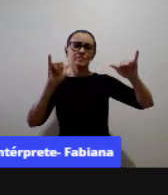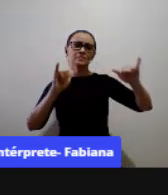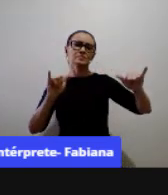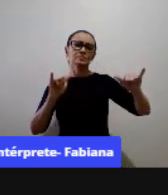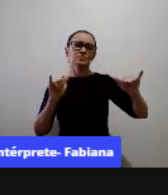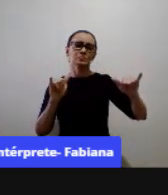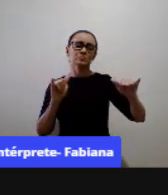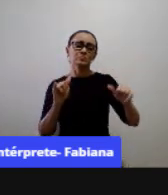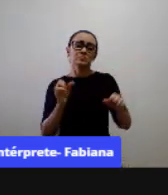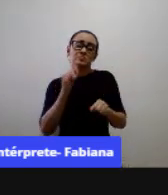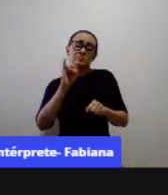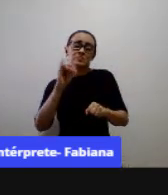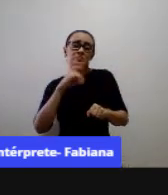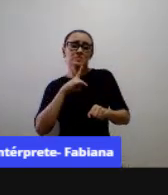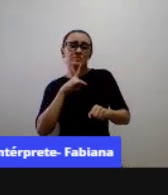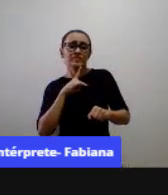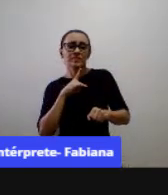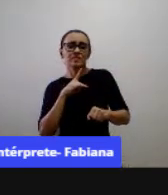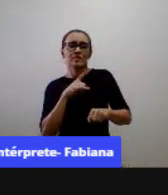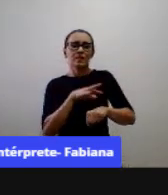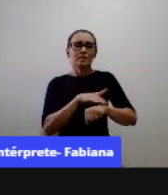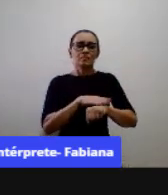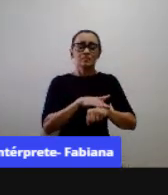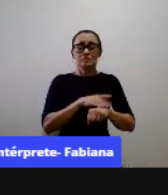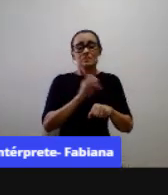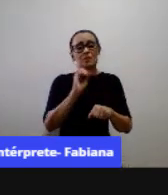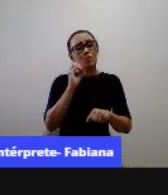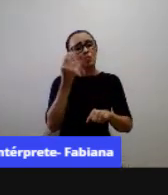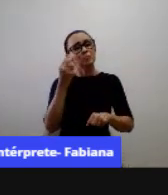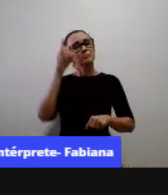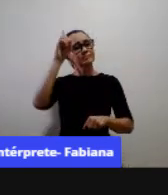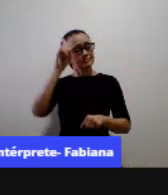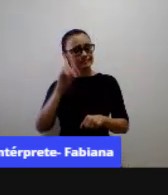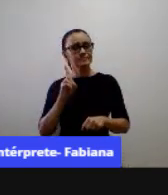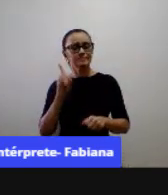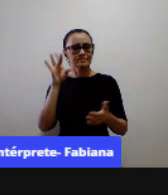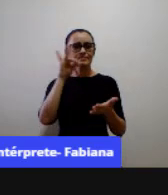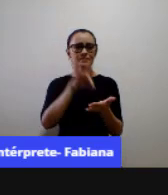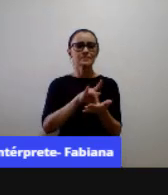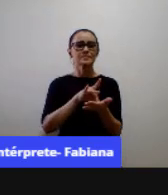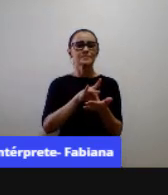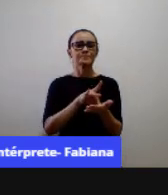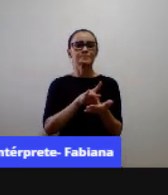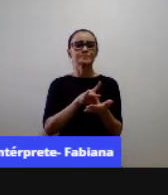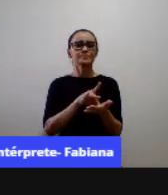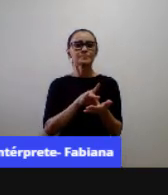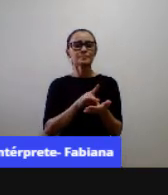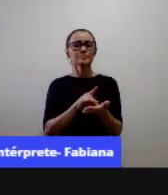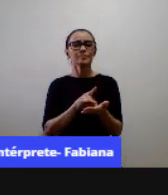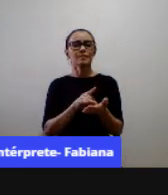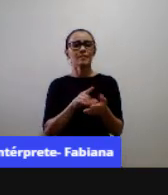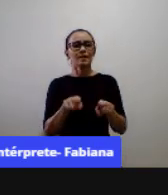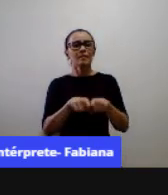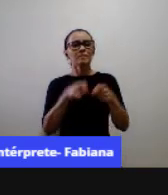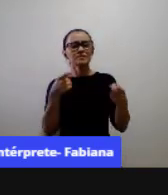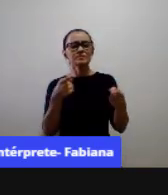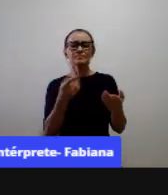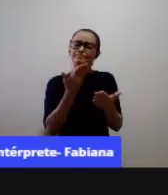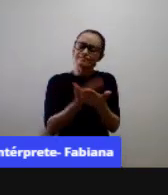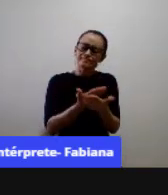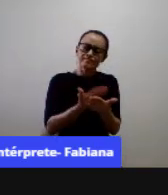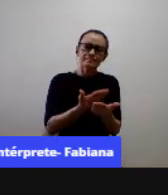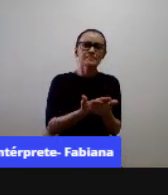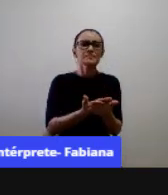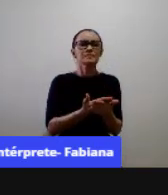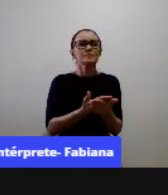patologia, né, da deficiência em si. E isso foi sendo estudado, aí veio a LDB